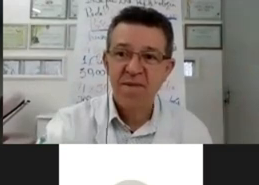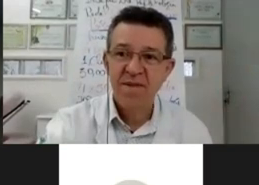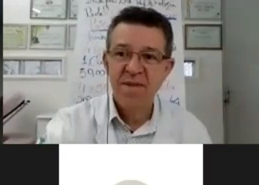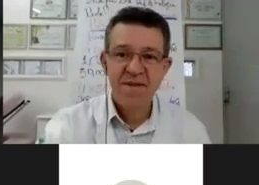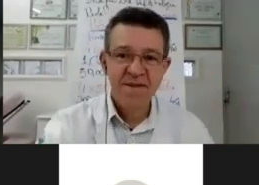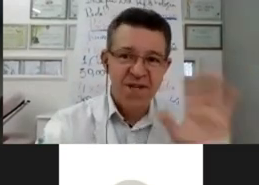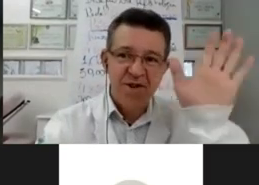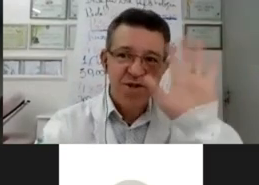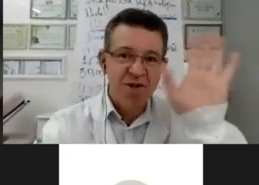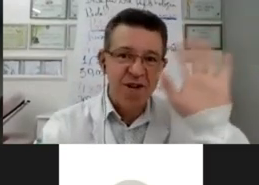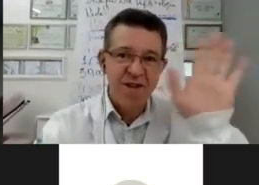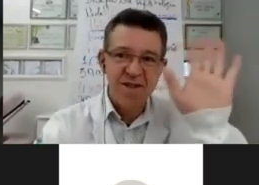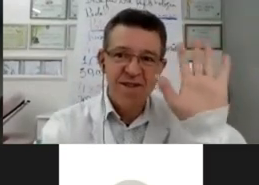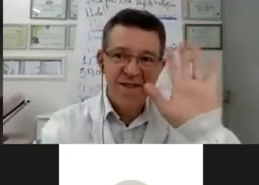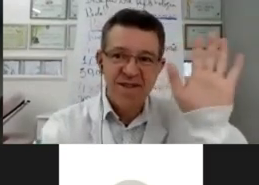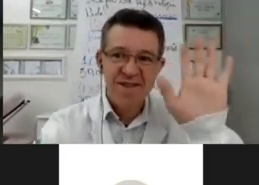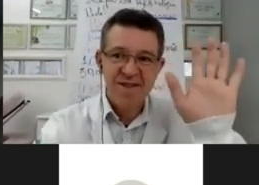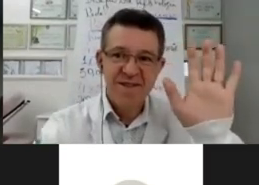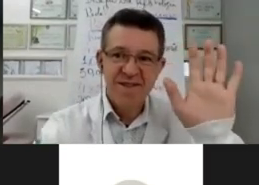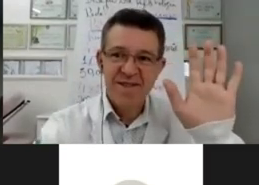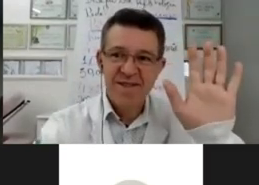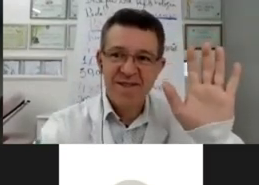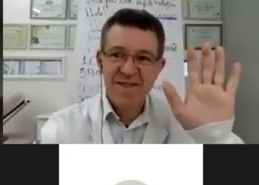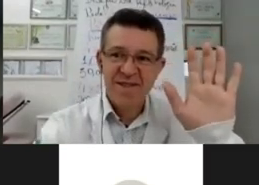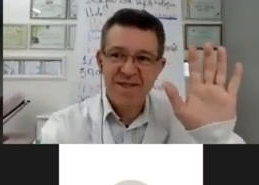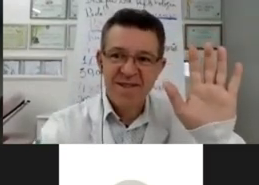tchau, tchau. Maravilha. Tchau, tchau, boa tchau, tarde. Tchau, gente. Tchau, gente.